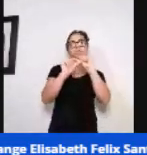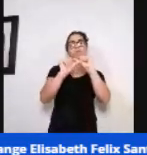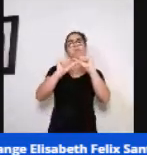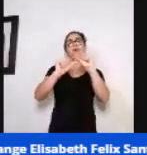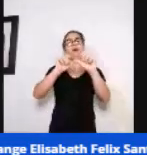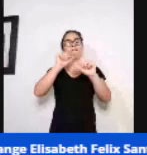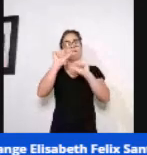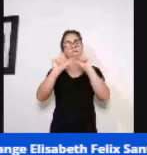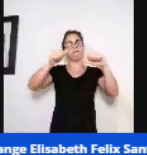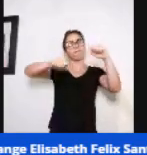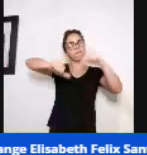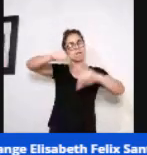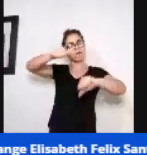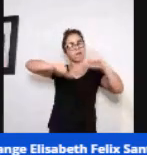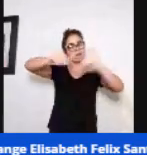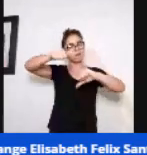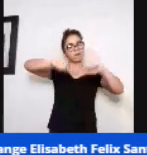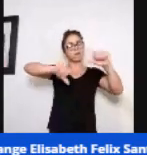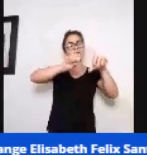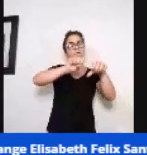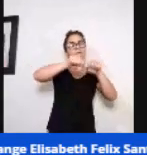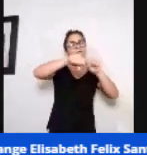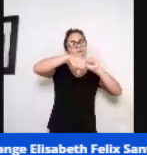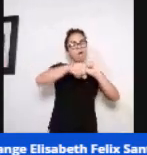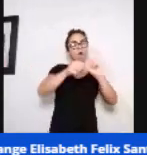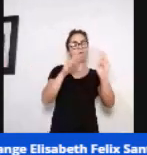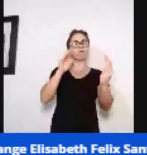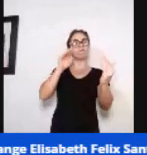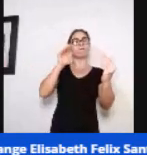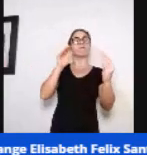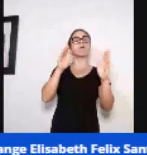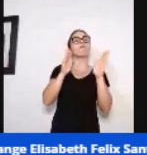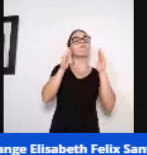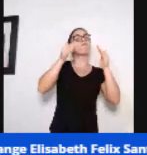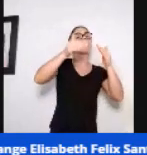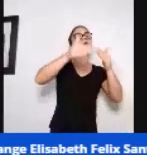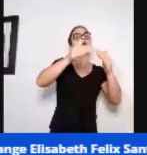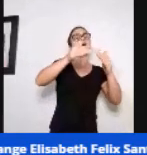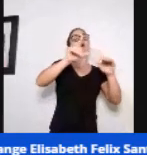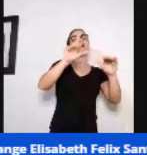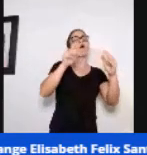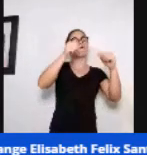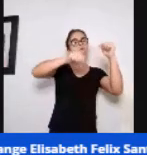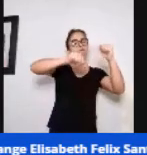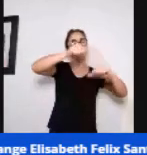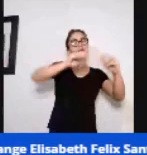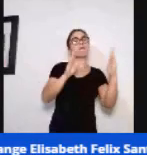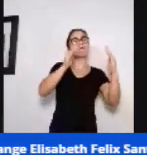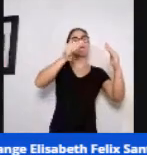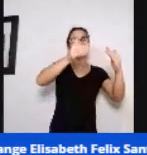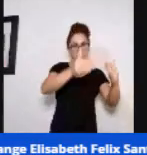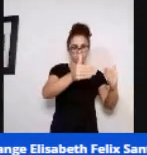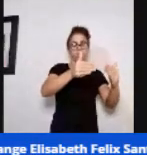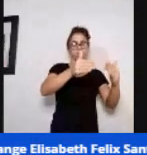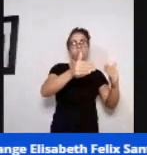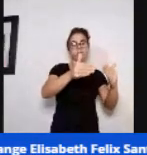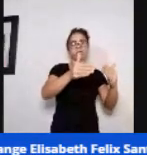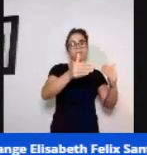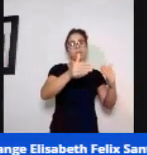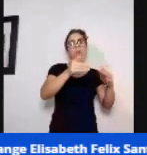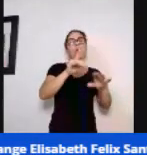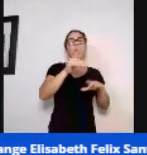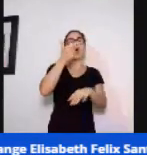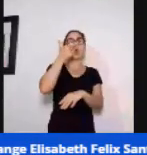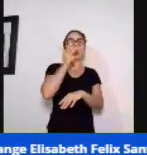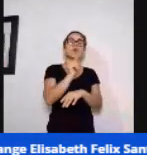na avaliação formativa, que sempre foi a base da unidade escolar. Por quê? Porque a avaliação formativa a gente consegue acompanhar